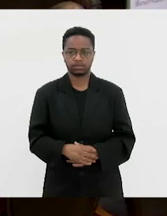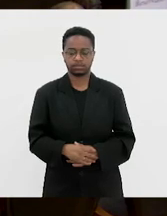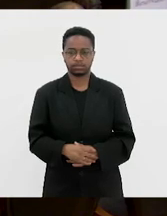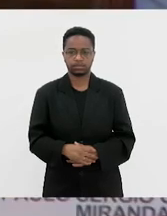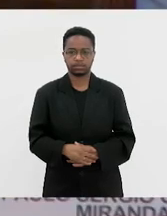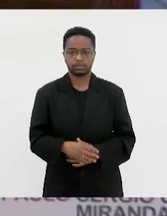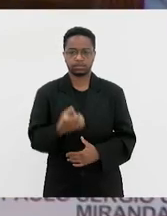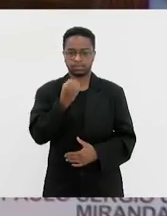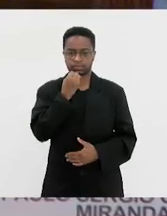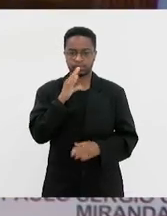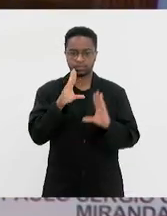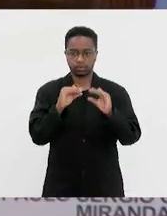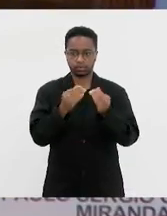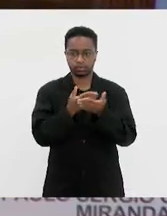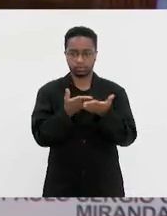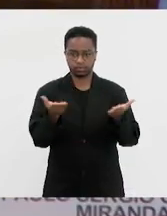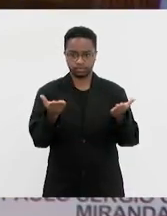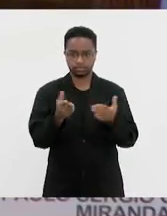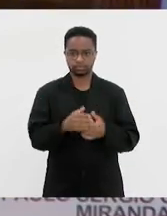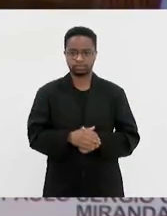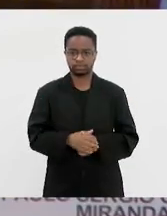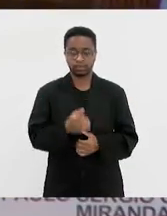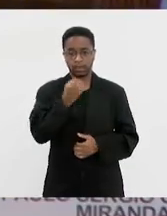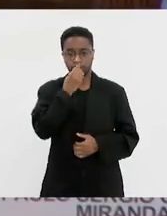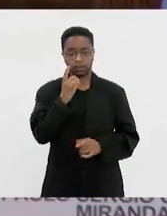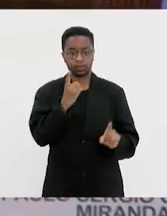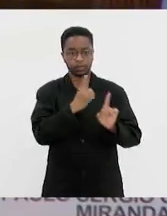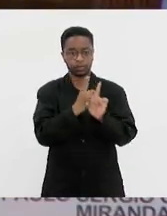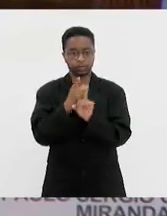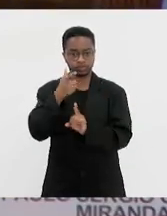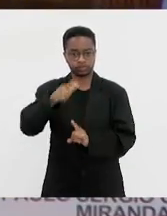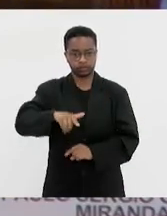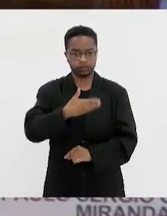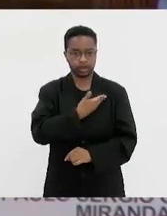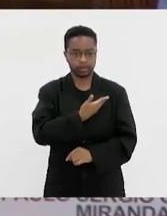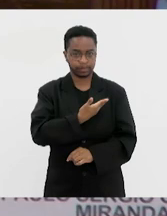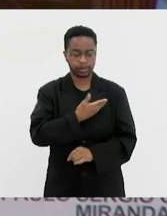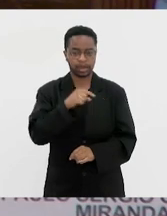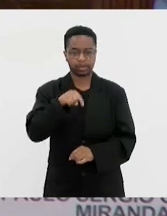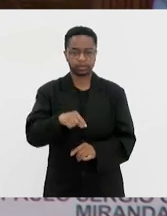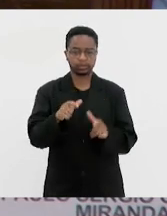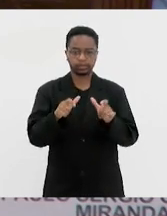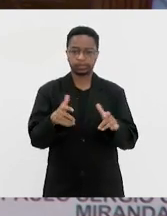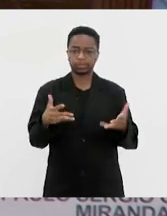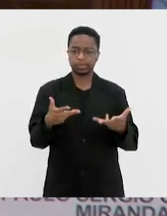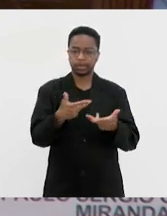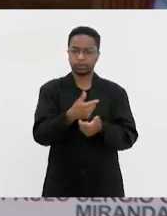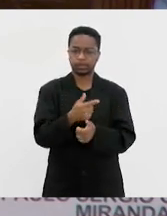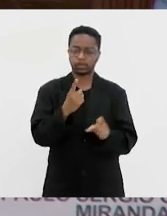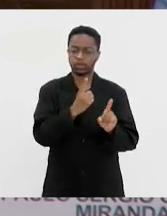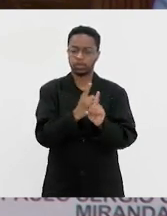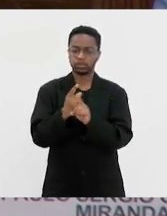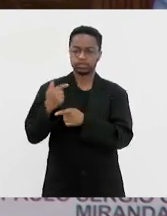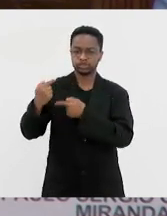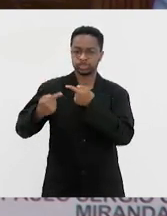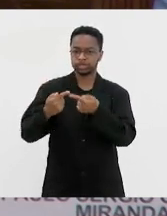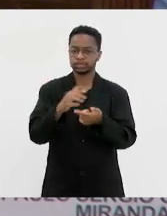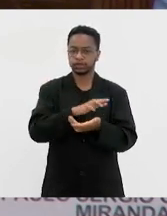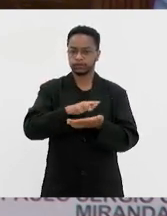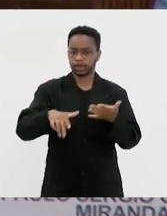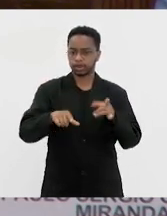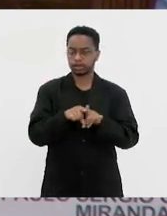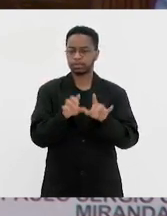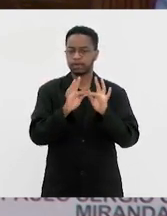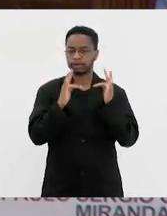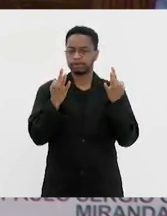Boa noite. Bom rever os amigos nesse encontro maravilhoso de geração, de família, da